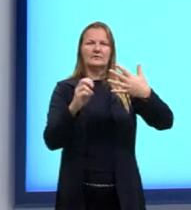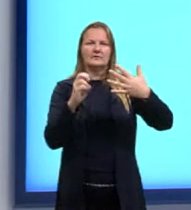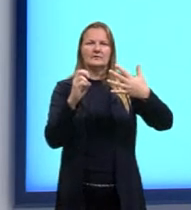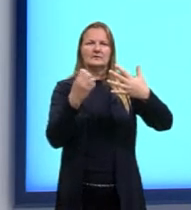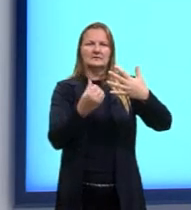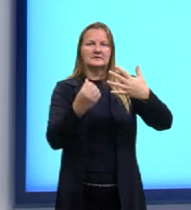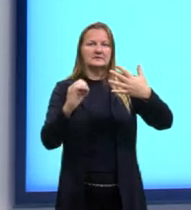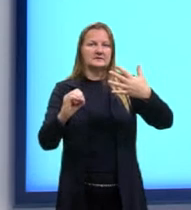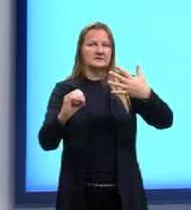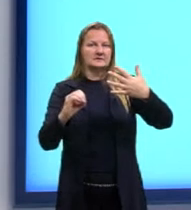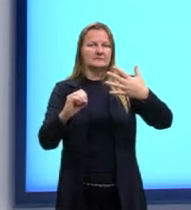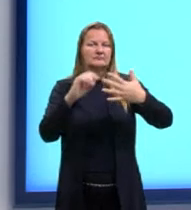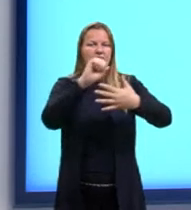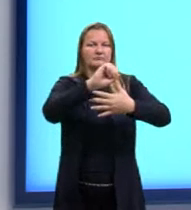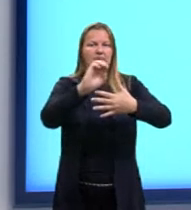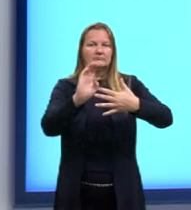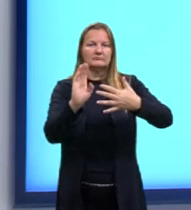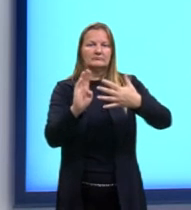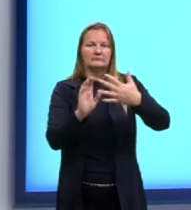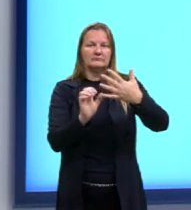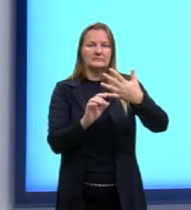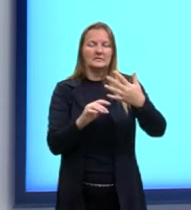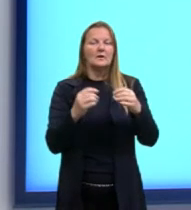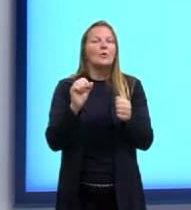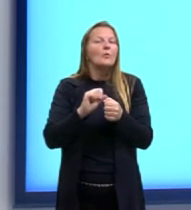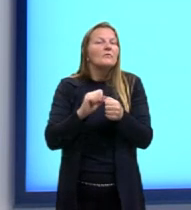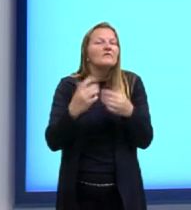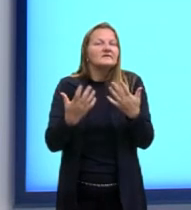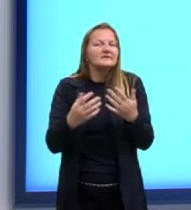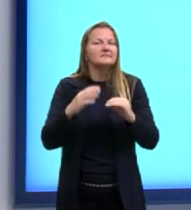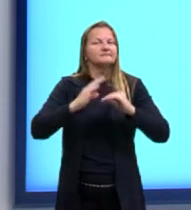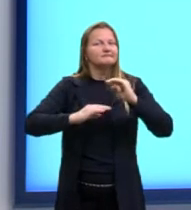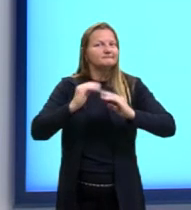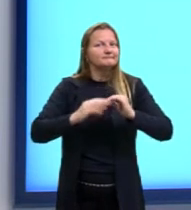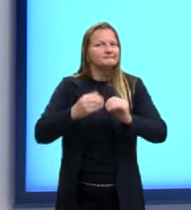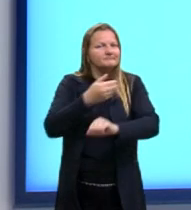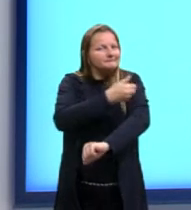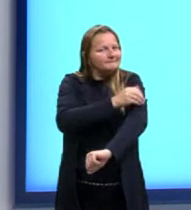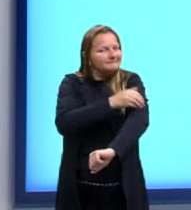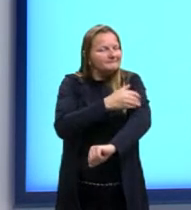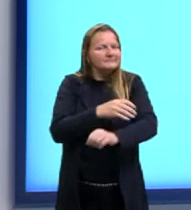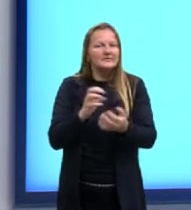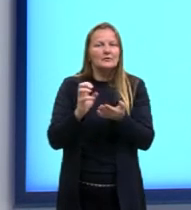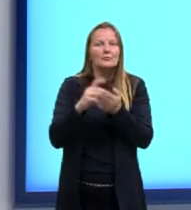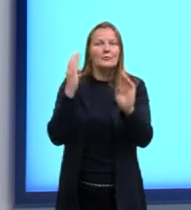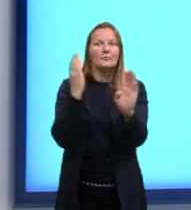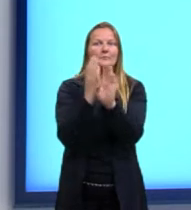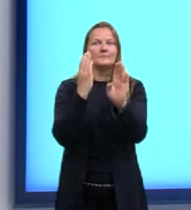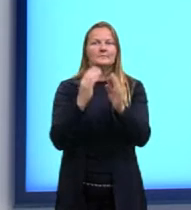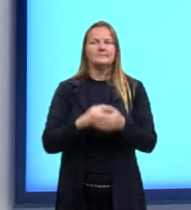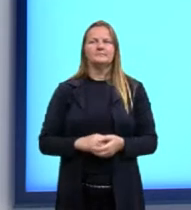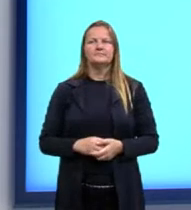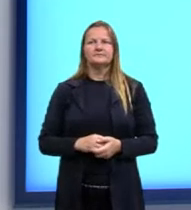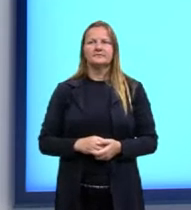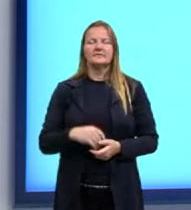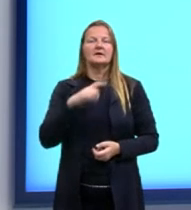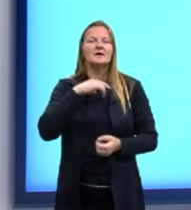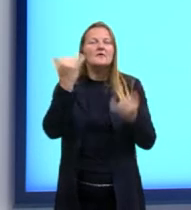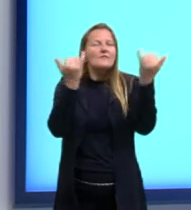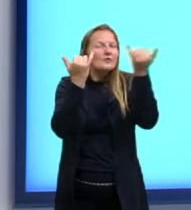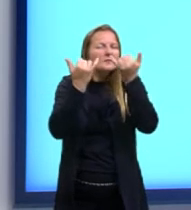1,60 Então vamos lá vamos ver as informações mais importantes né que que nós tínhamos ali